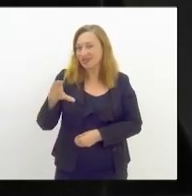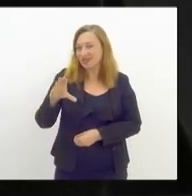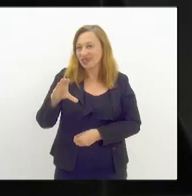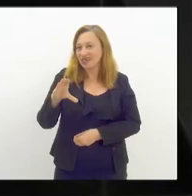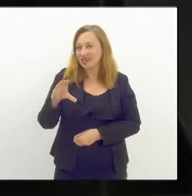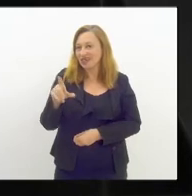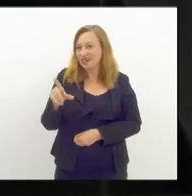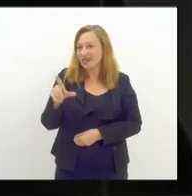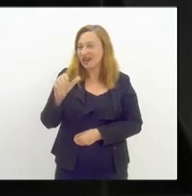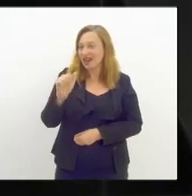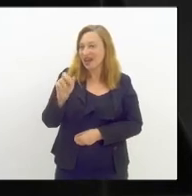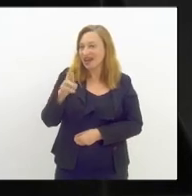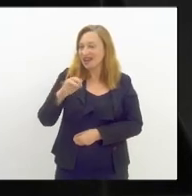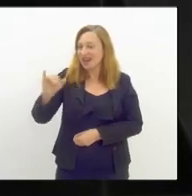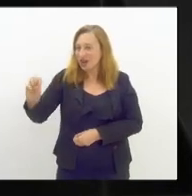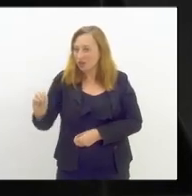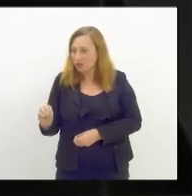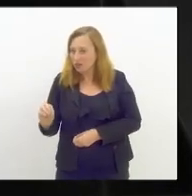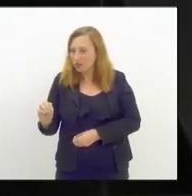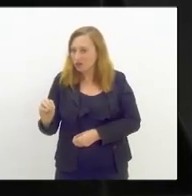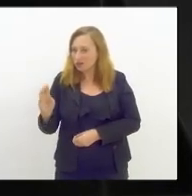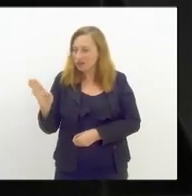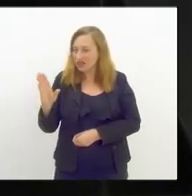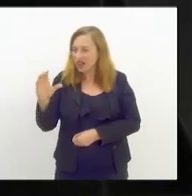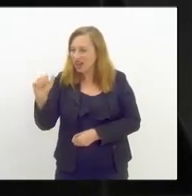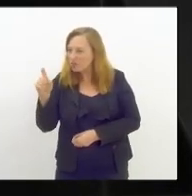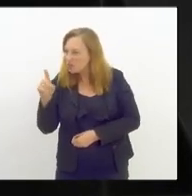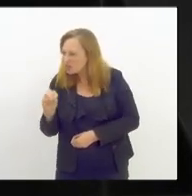Cabo de Arraial do Cabo de